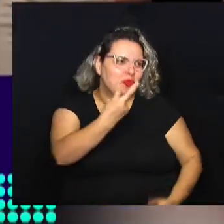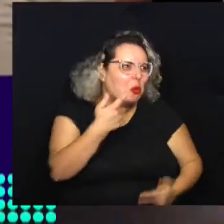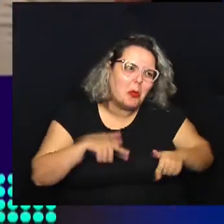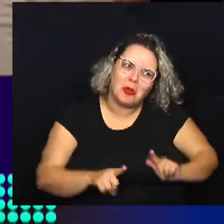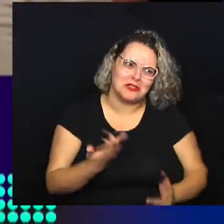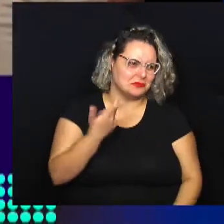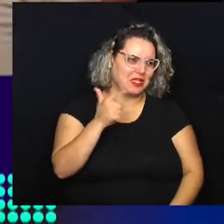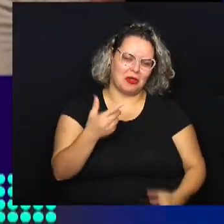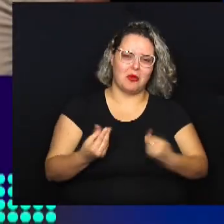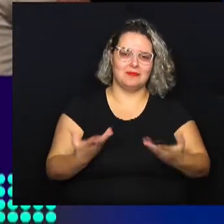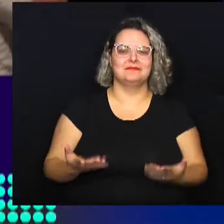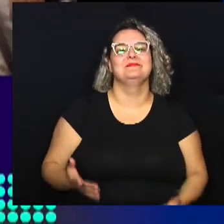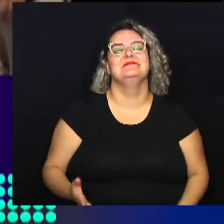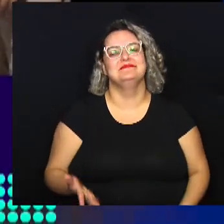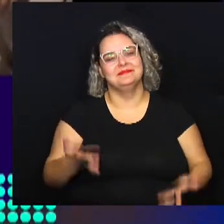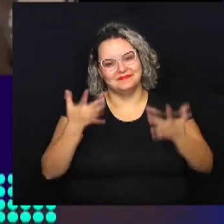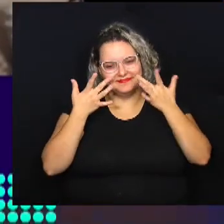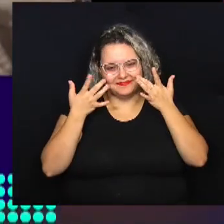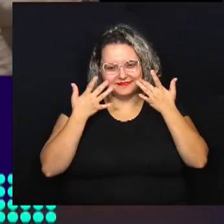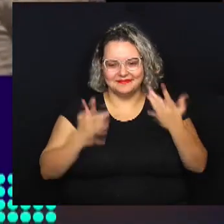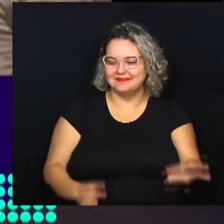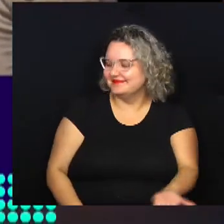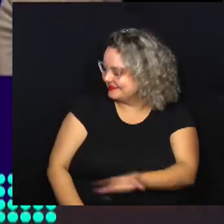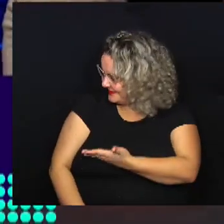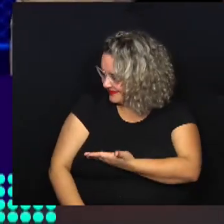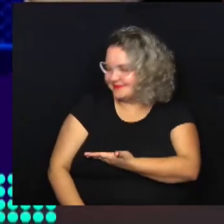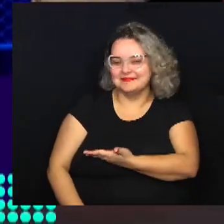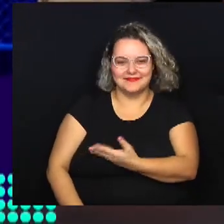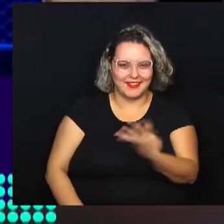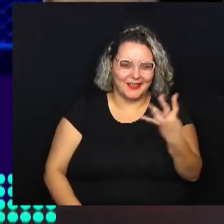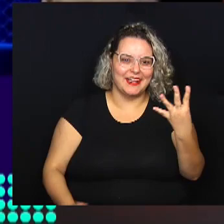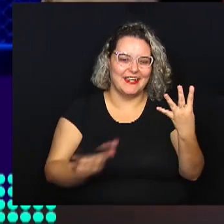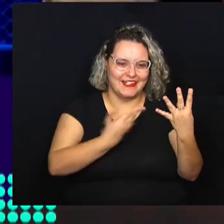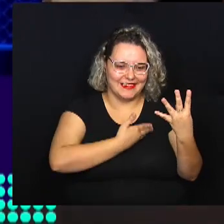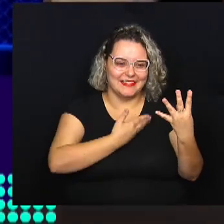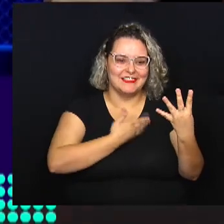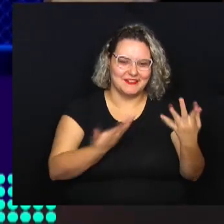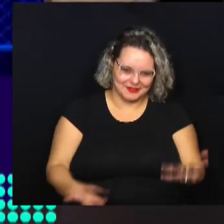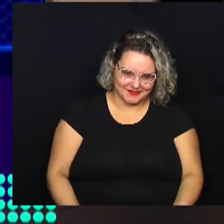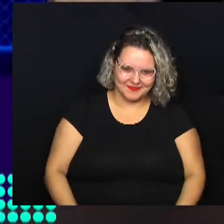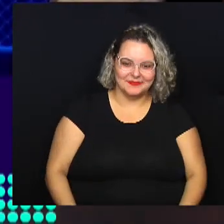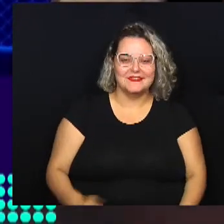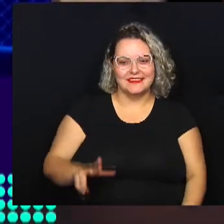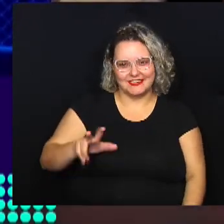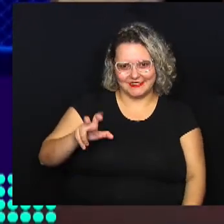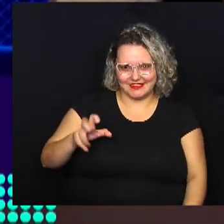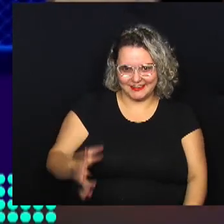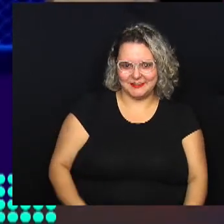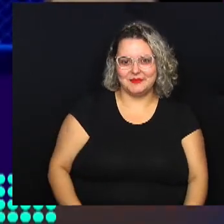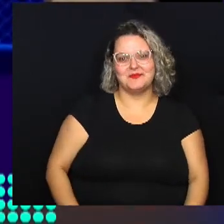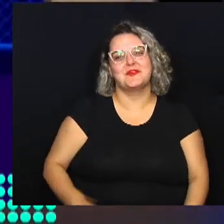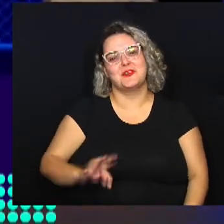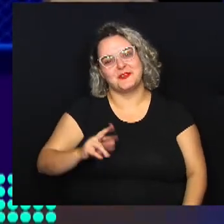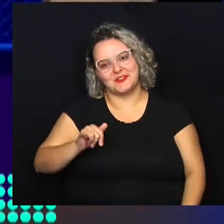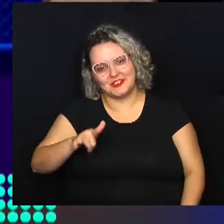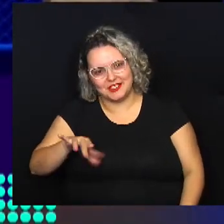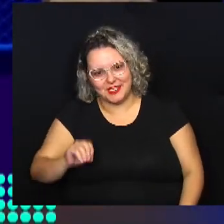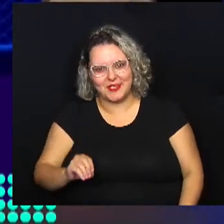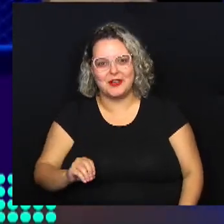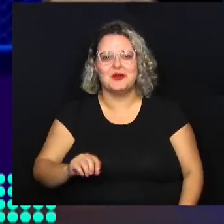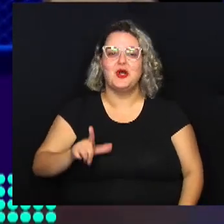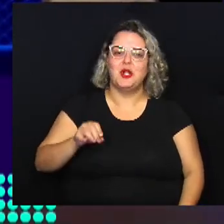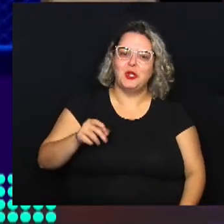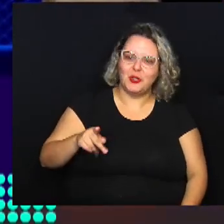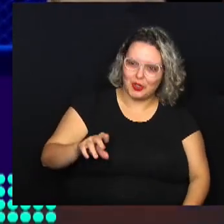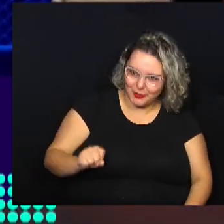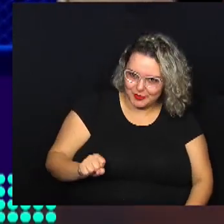Teatro Oficina do Estudante, 4 amigos. Amigos de longa data, os comediantes Thiago Ventura, Di Lopes e Márcio